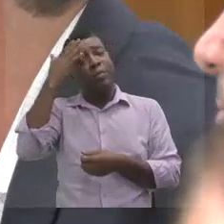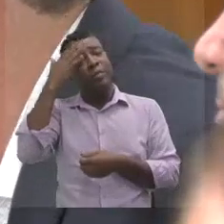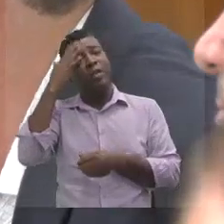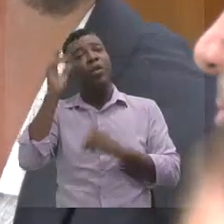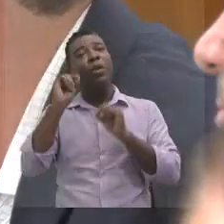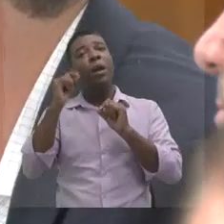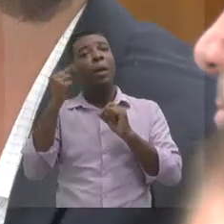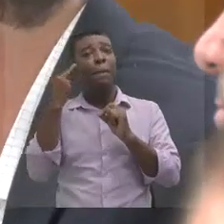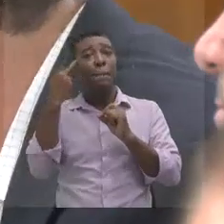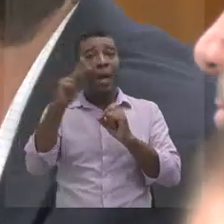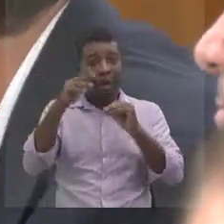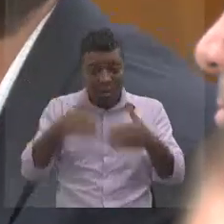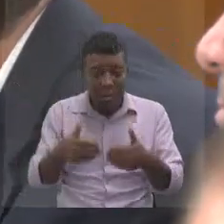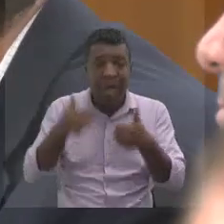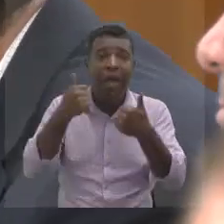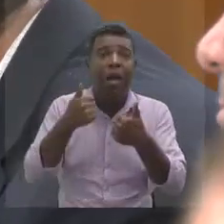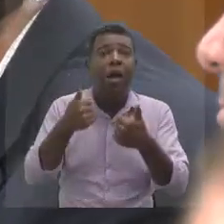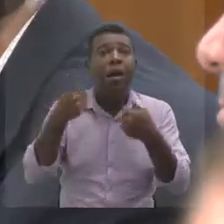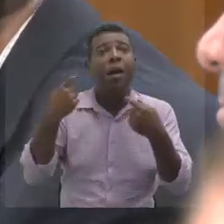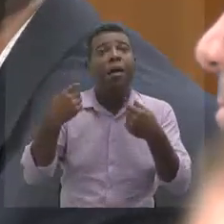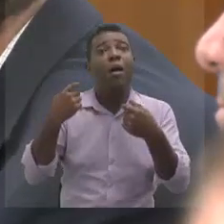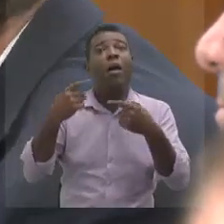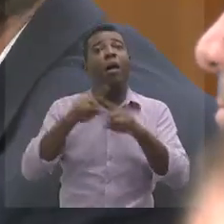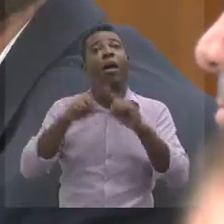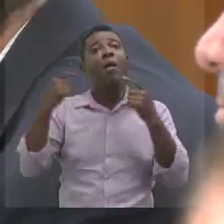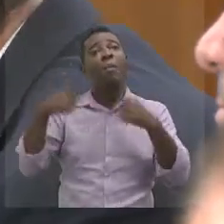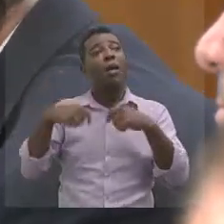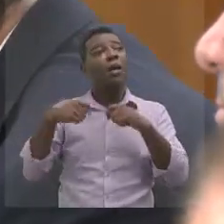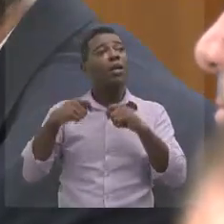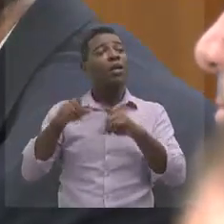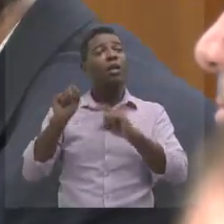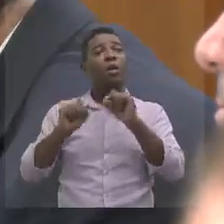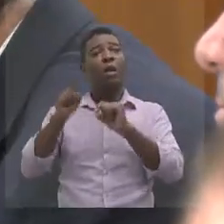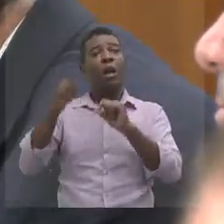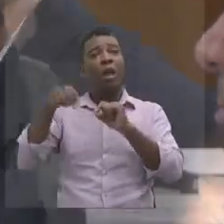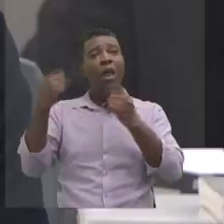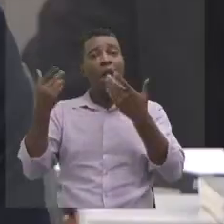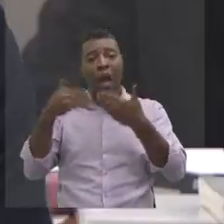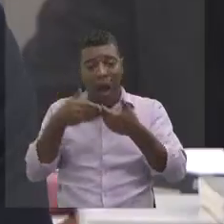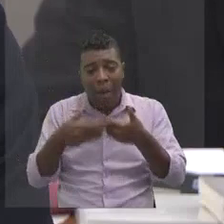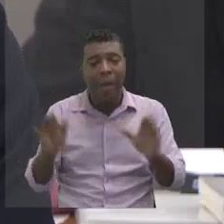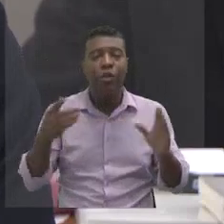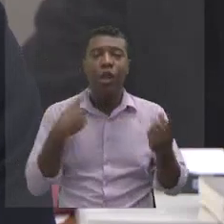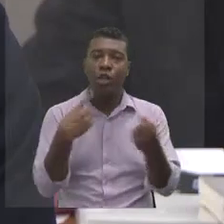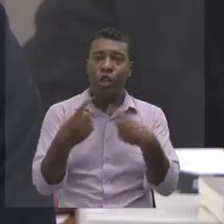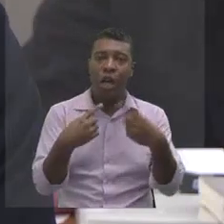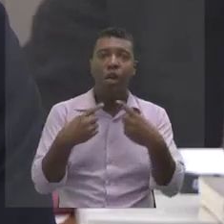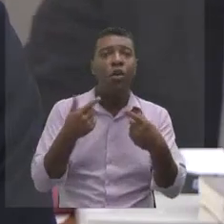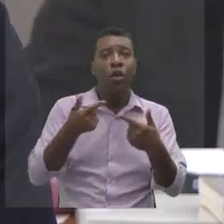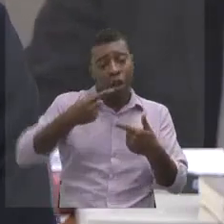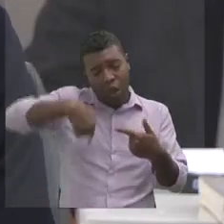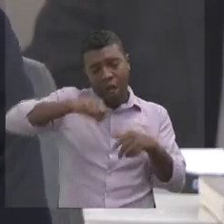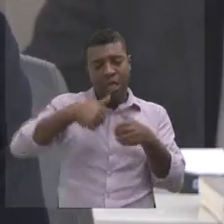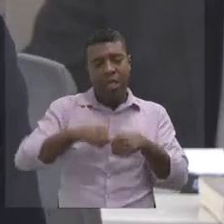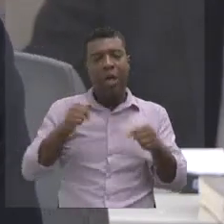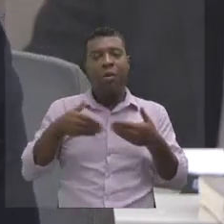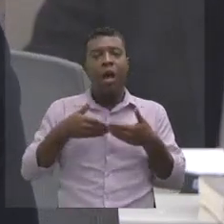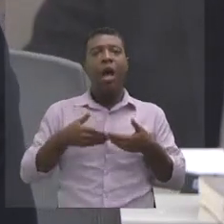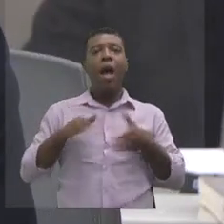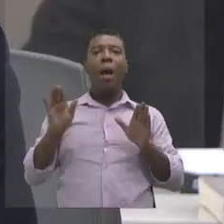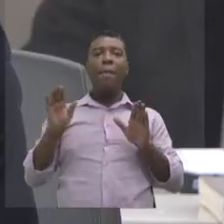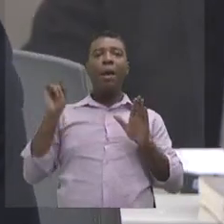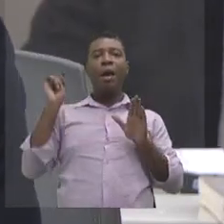é é fundamental essa construção e essa abertura de aula e nós assim foi vamos estar sempre aberto em relação